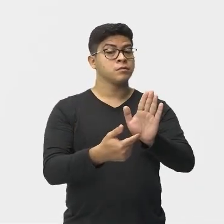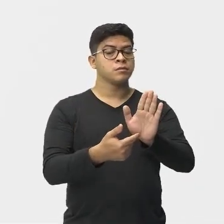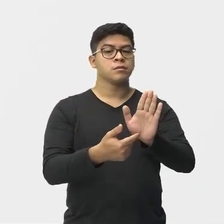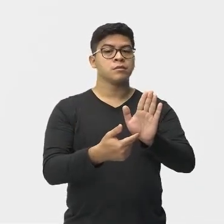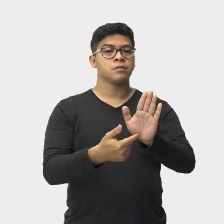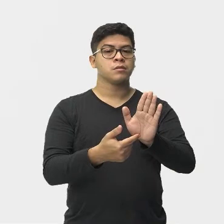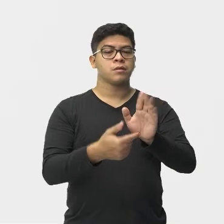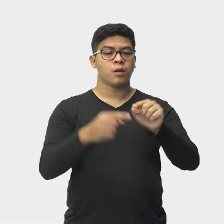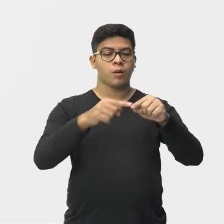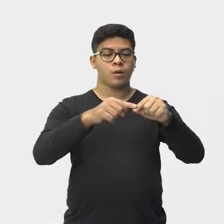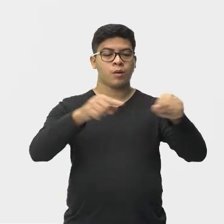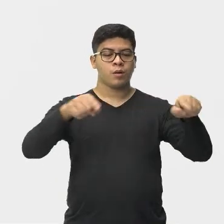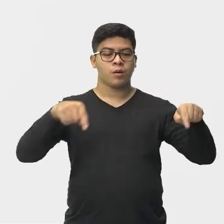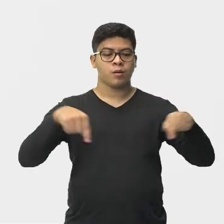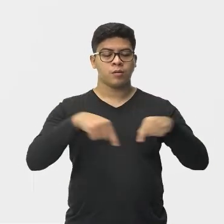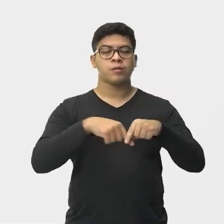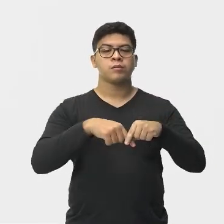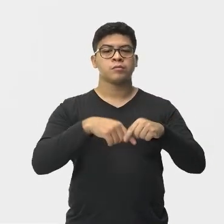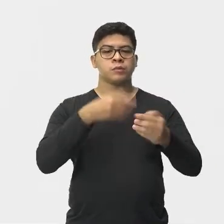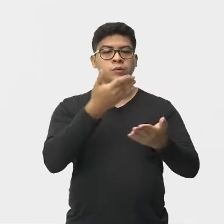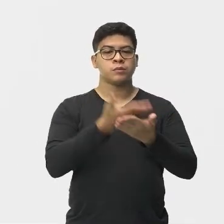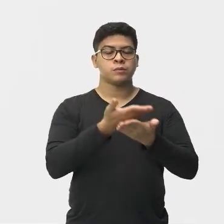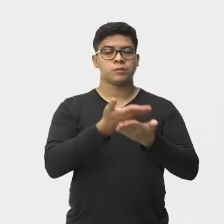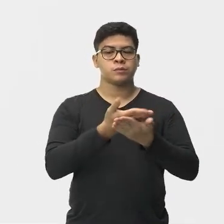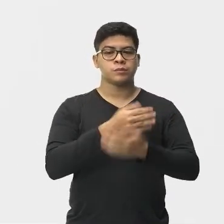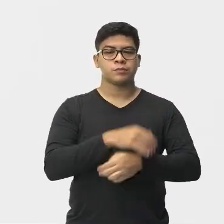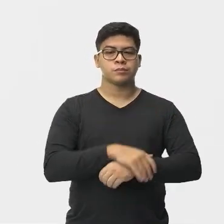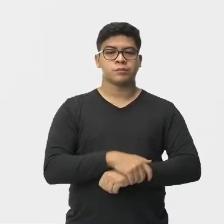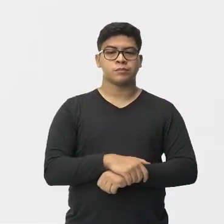em sala de classe.